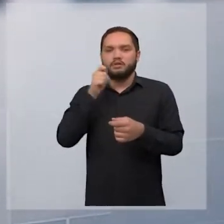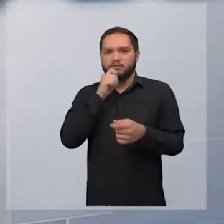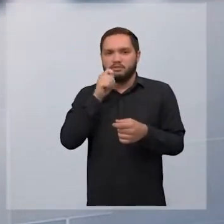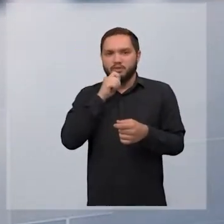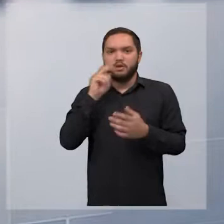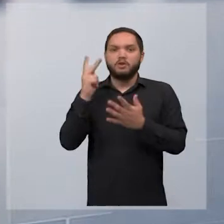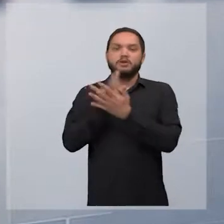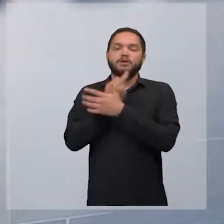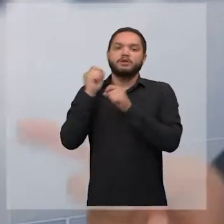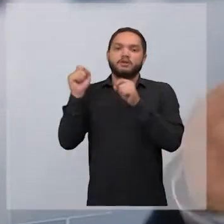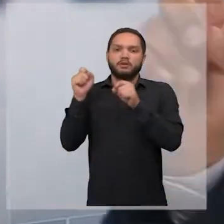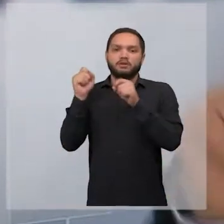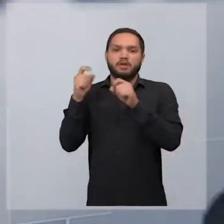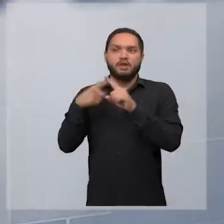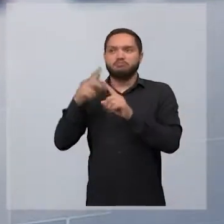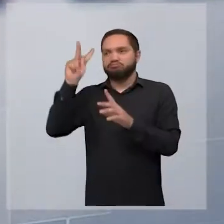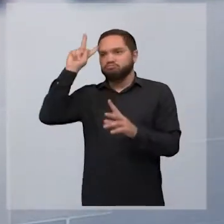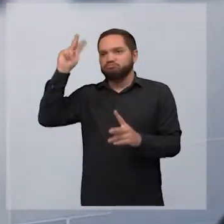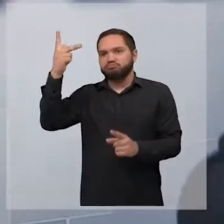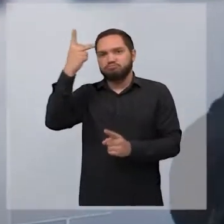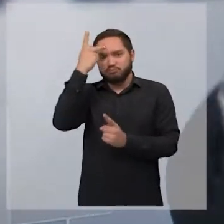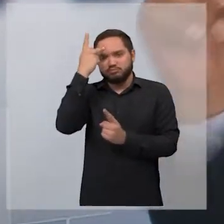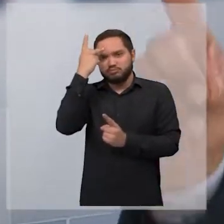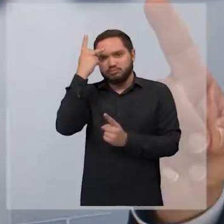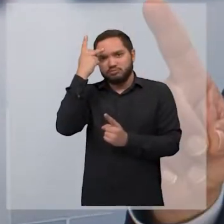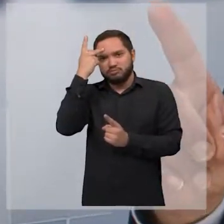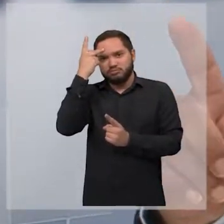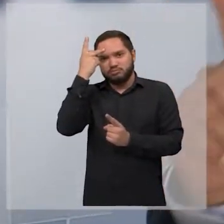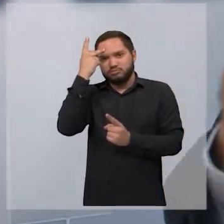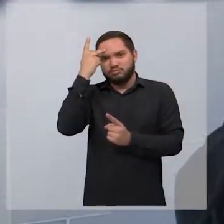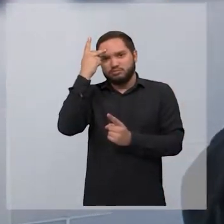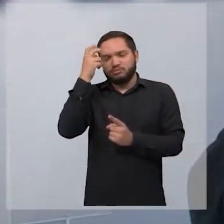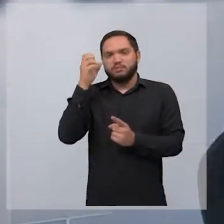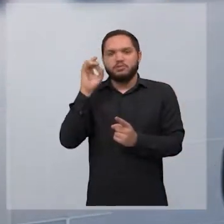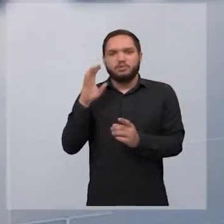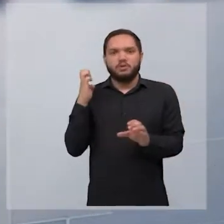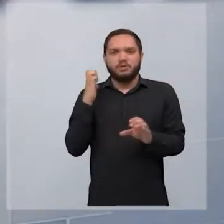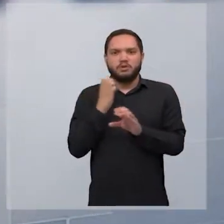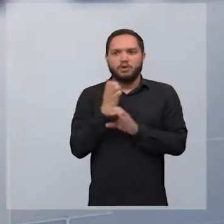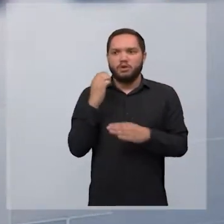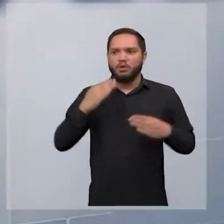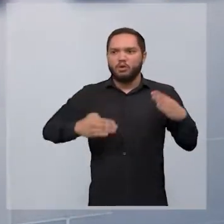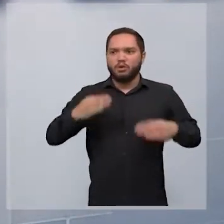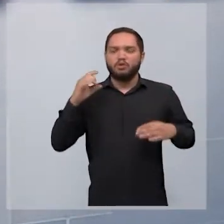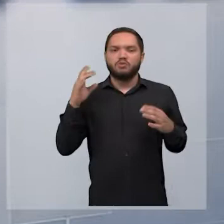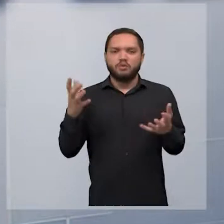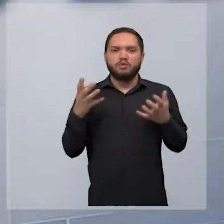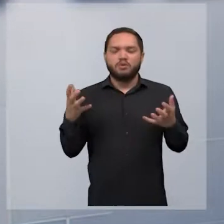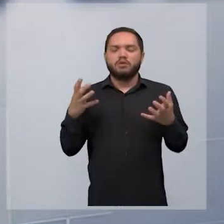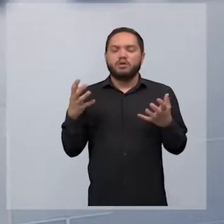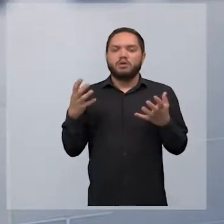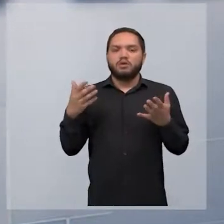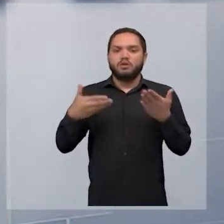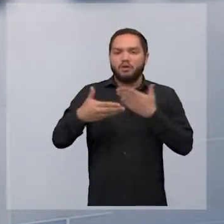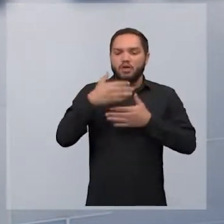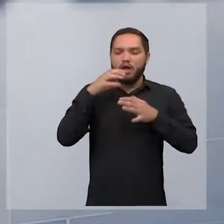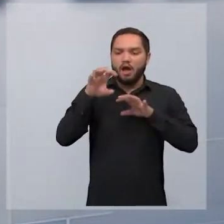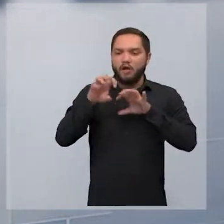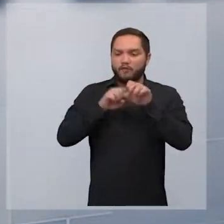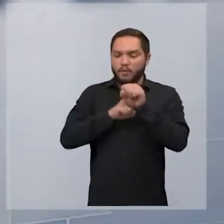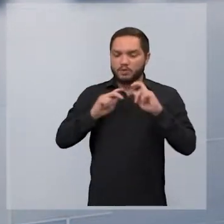para trás. Porque senão ninguém não quer só o engenheiro, nem o robótico. Nós queremos que associado a isso tenha a formação humana, para quem